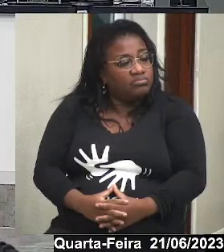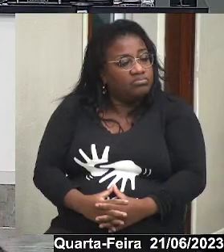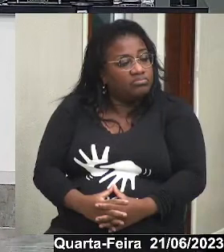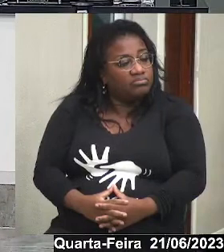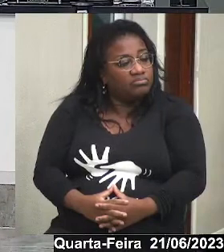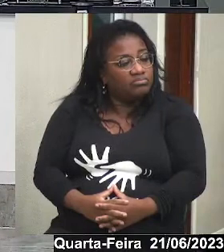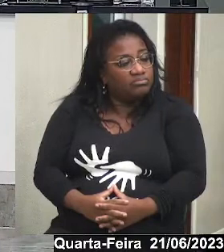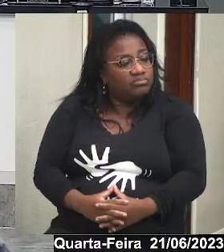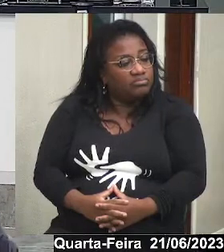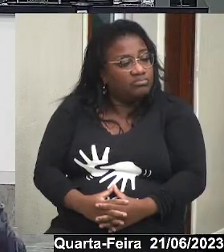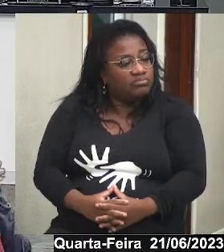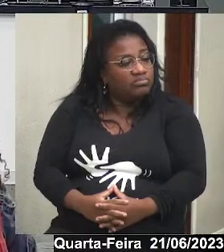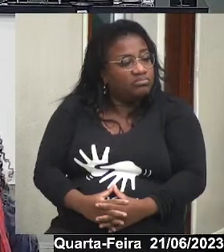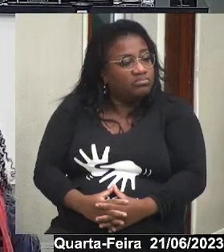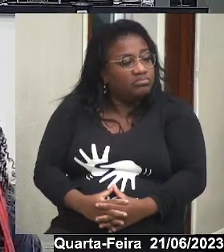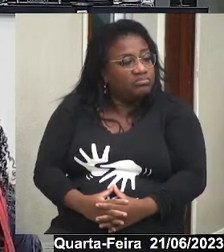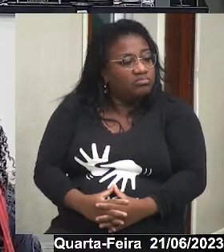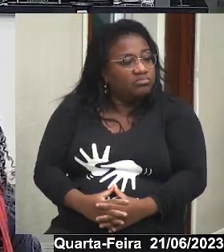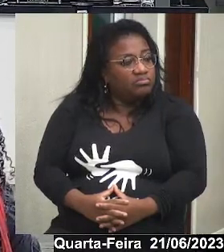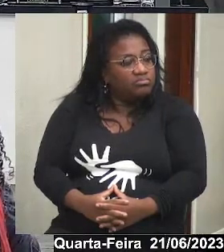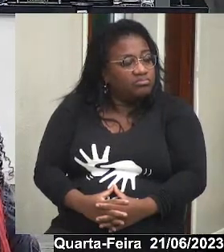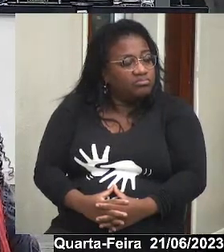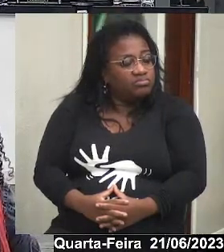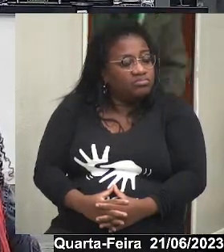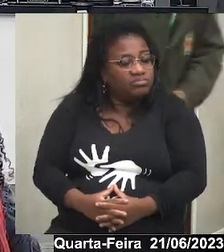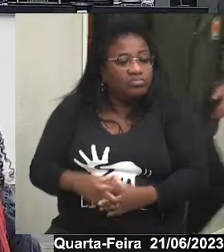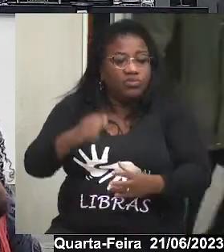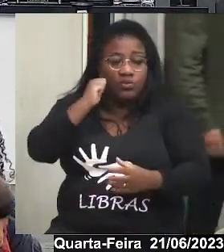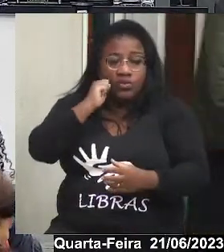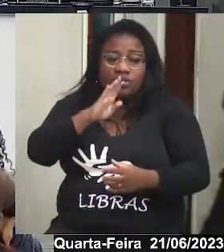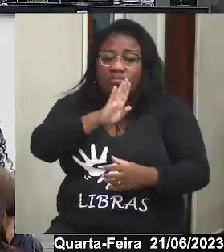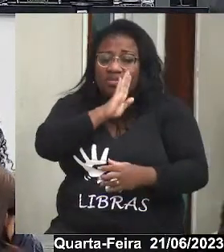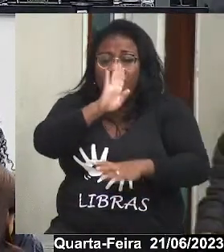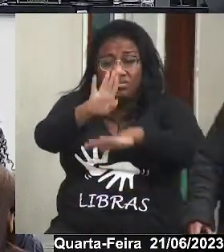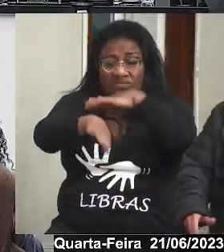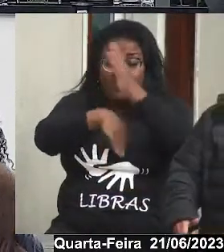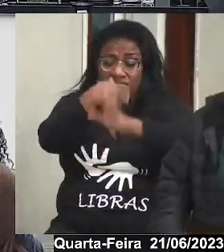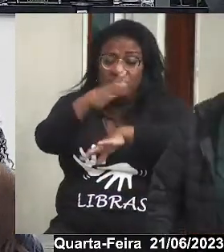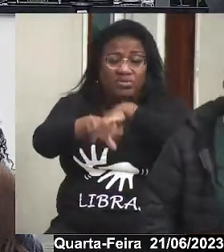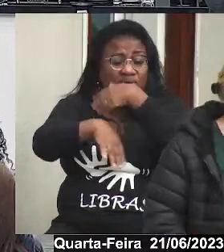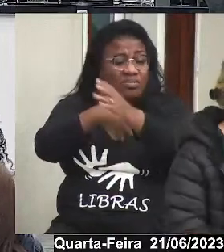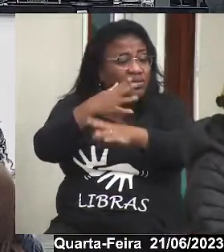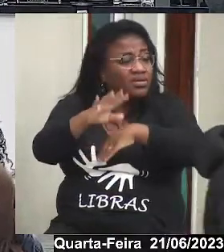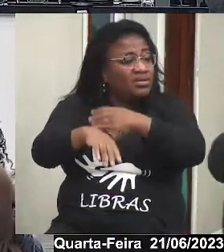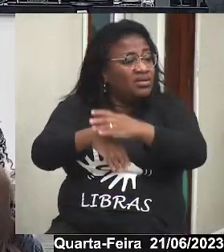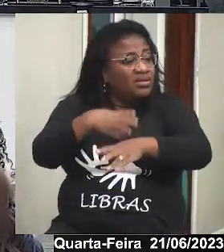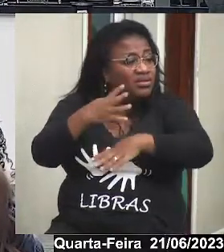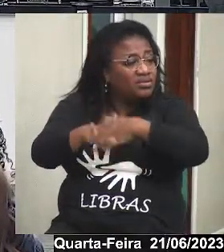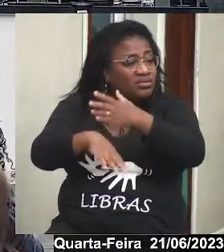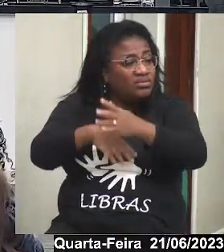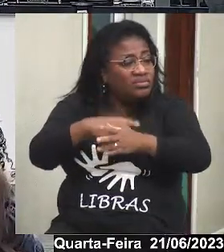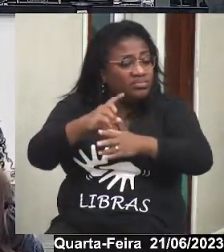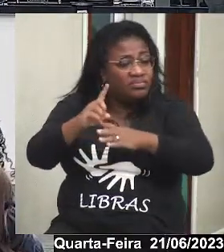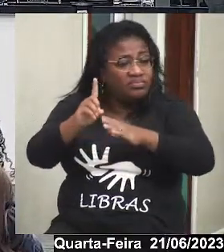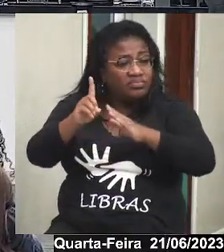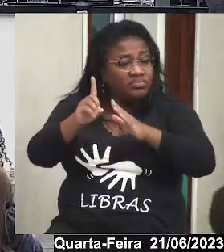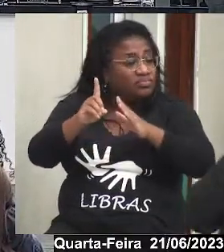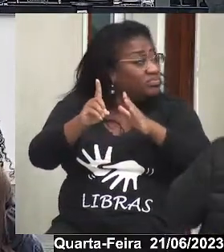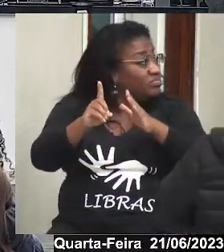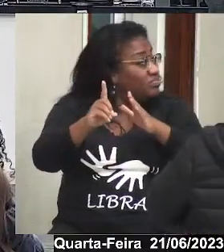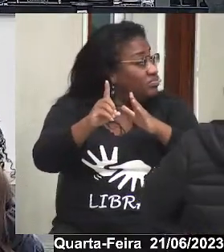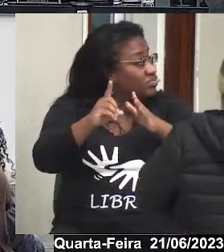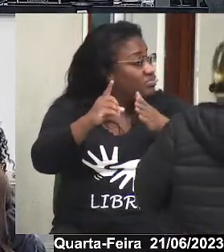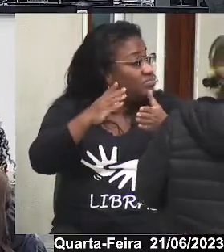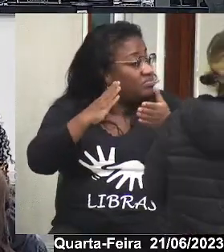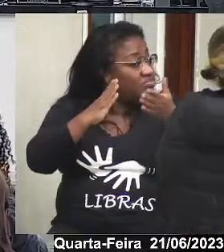Eu gostaria que o vereador Abidan respeitasse esta casa, tá bom? O projeto